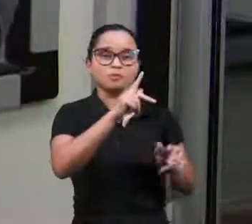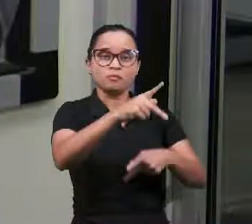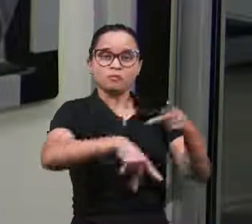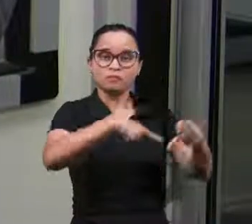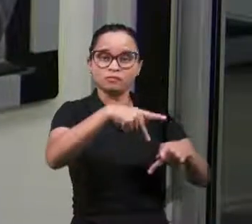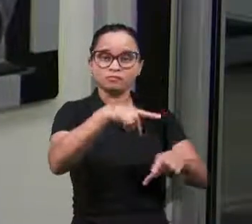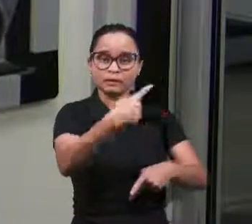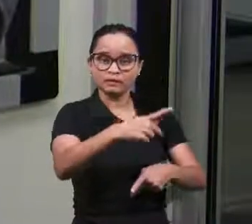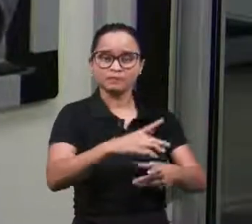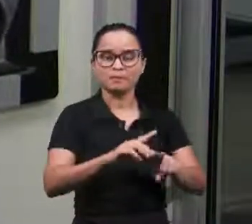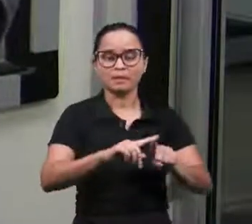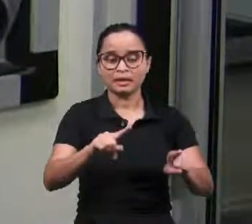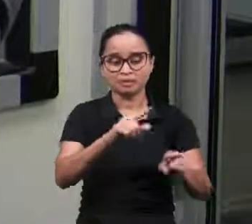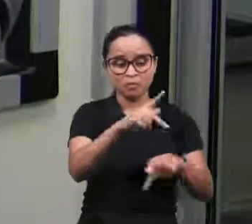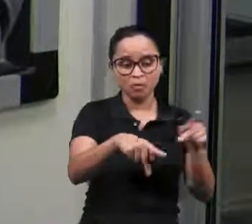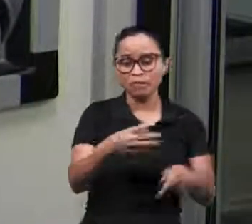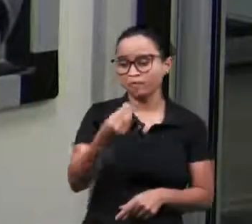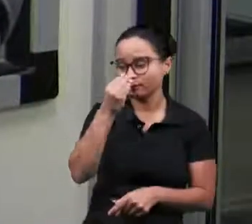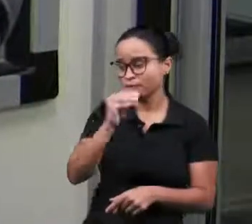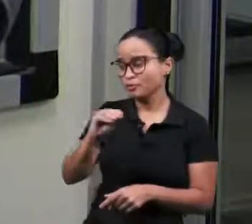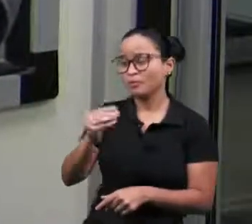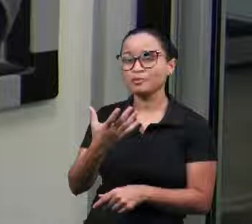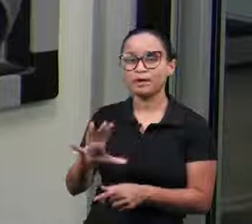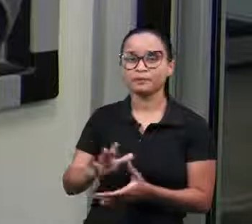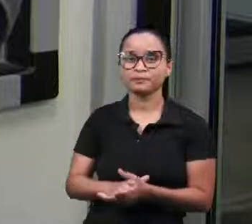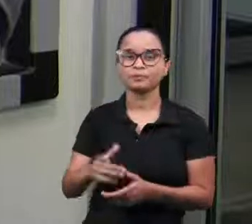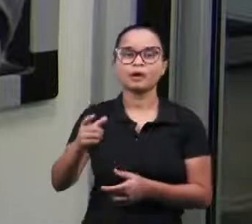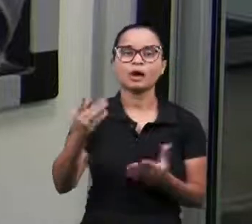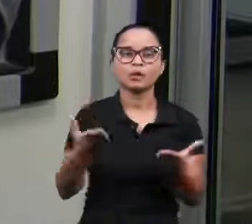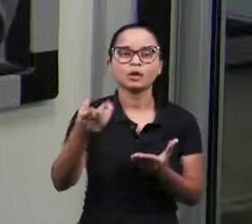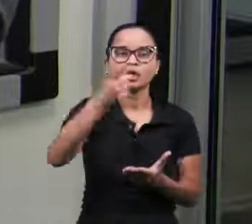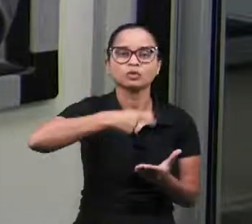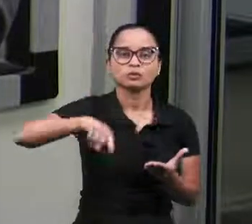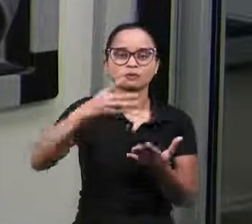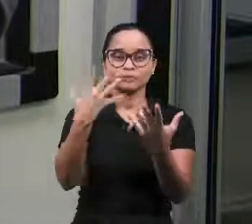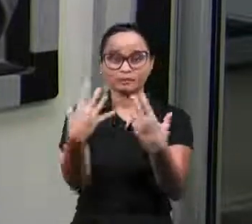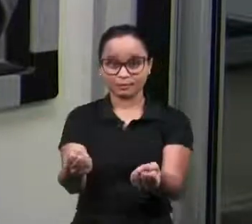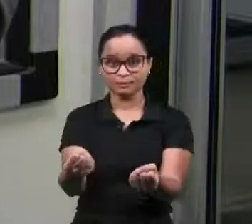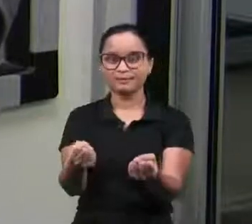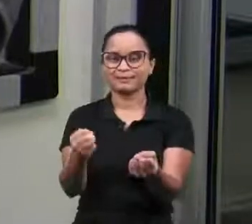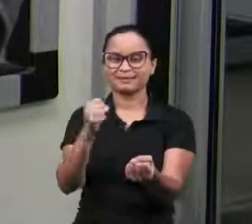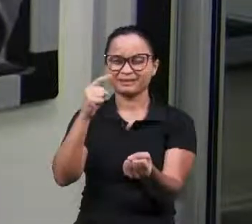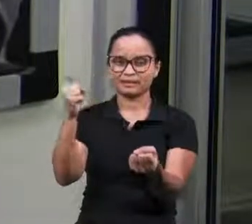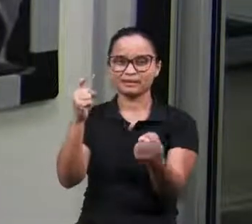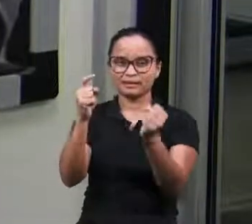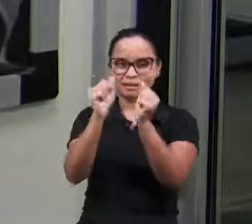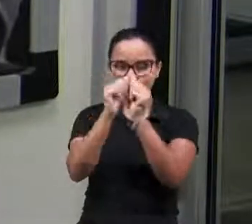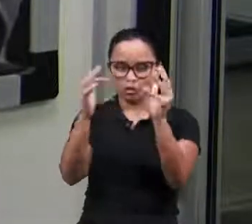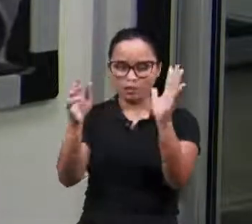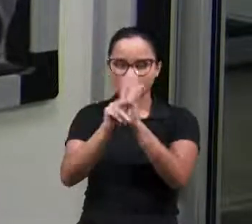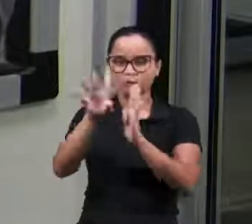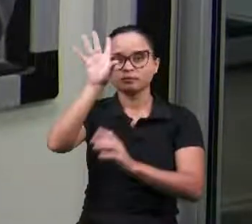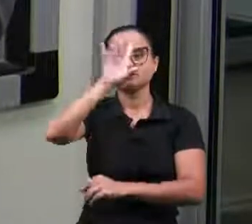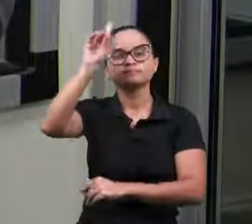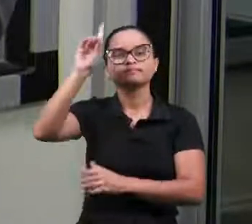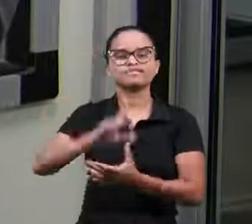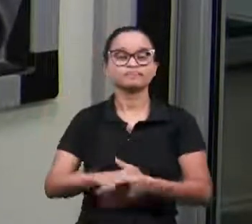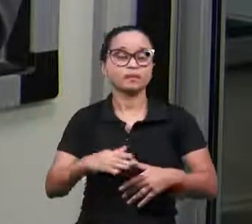dele nós fomos admitidos à glória de Deus, imagine na glória de Israel como que não vai ser.